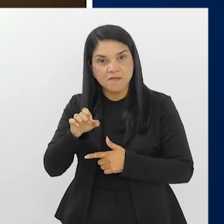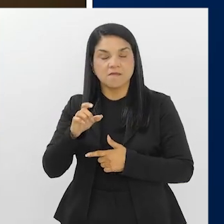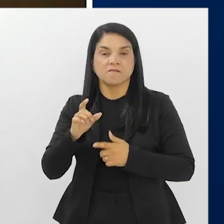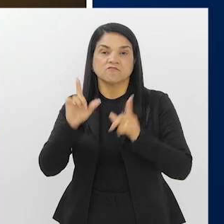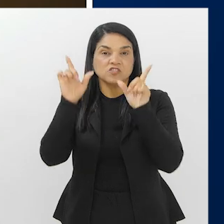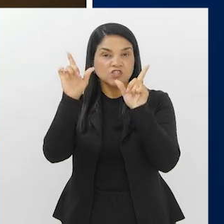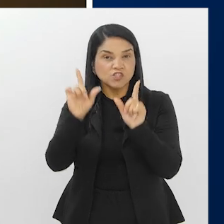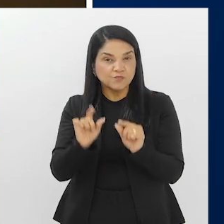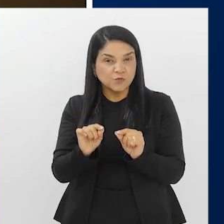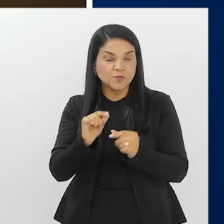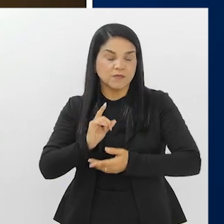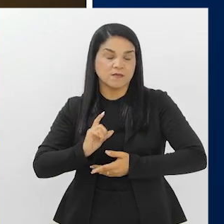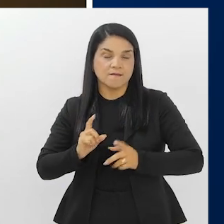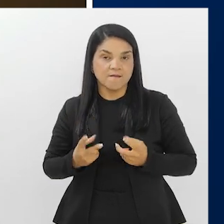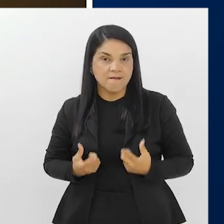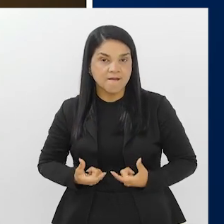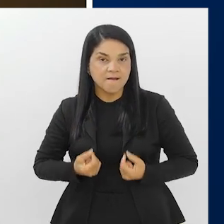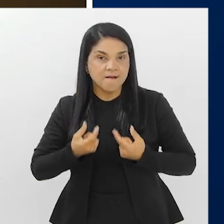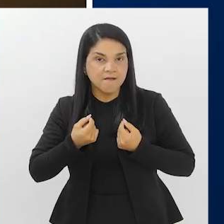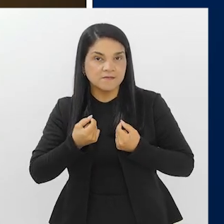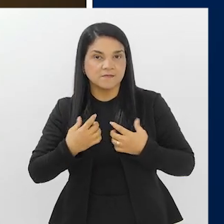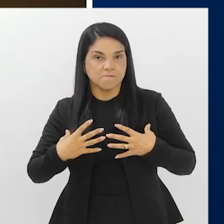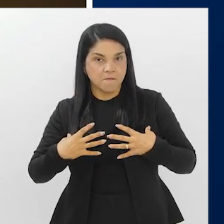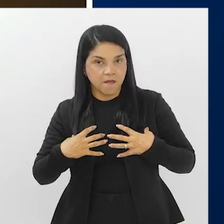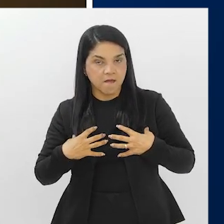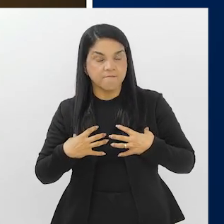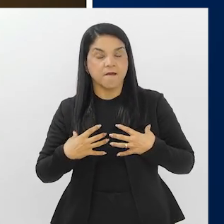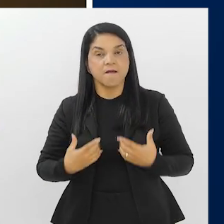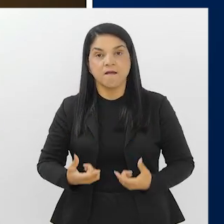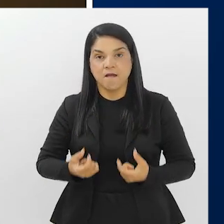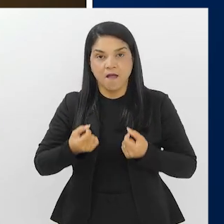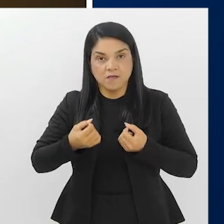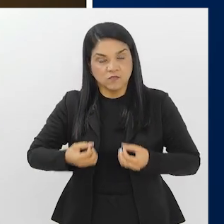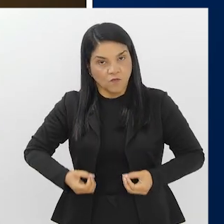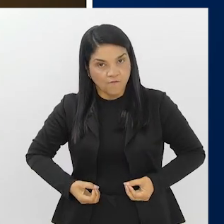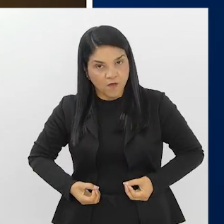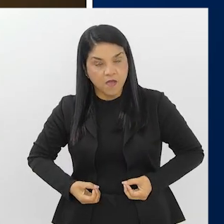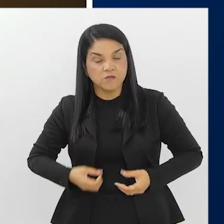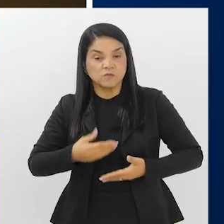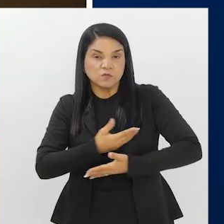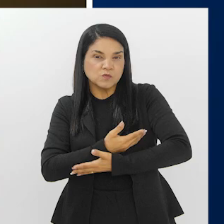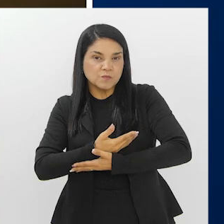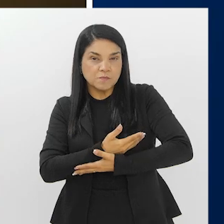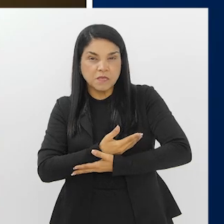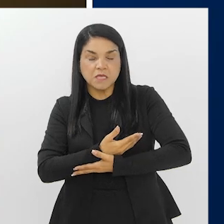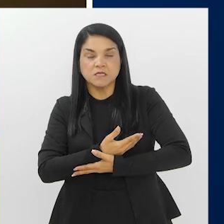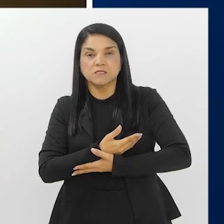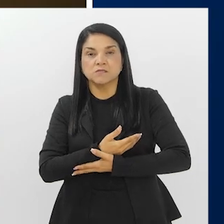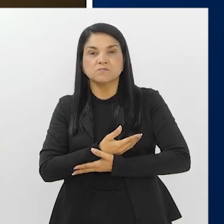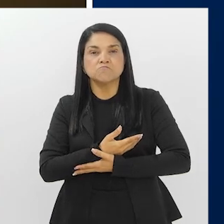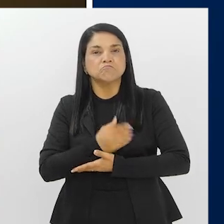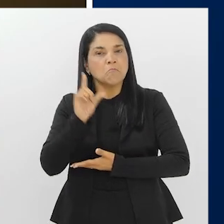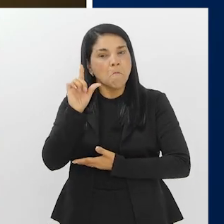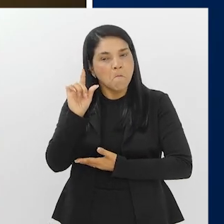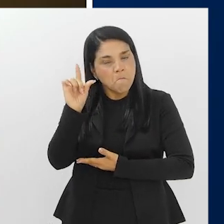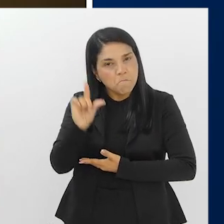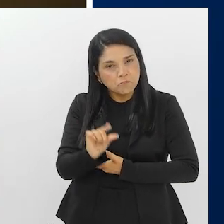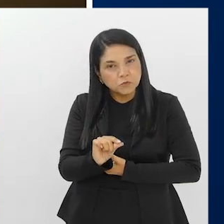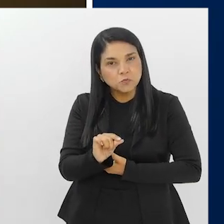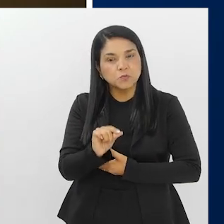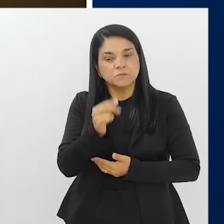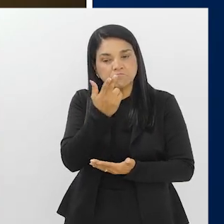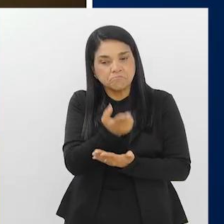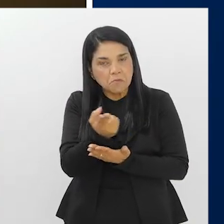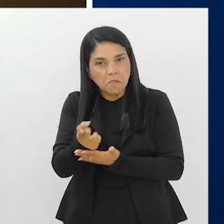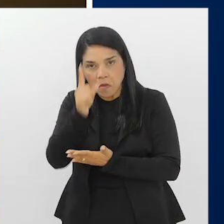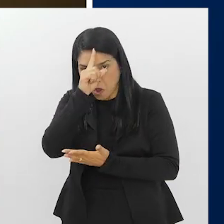de mama, de câncer de ovário. Os bebês, eles têm menos chances de hospitalização. Então, são muitos benefícios que quanto mais a